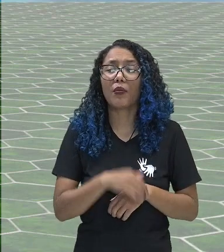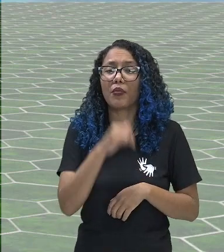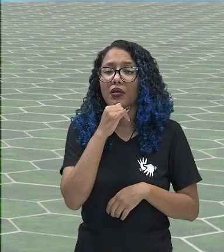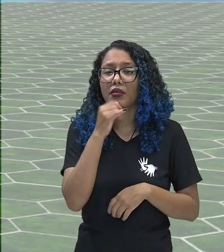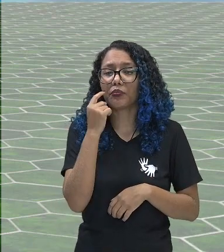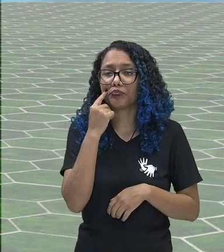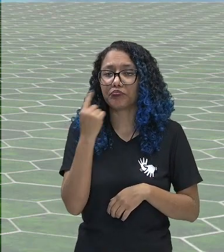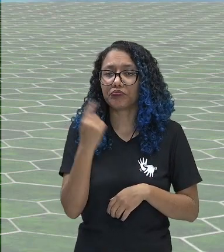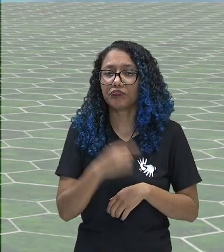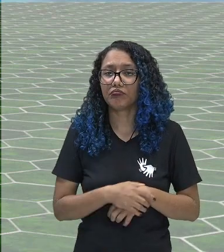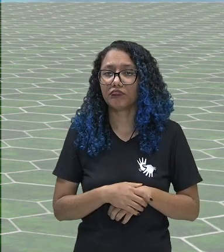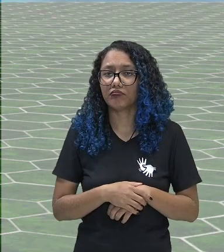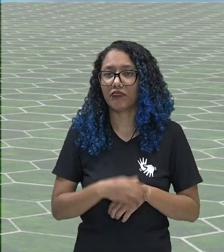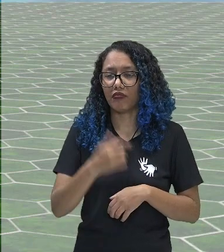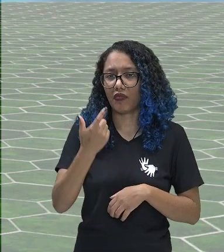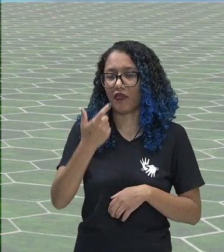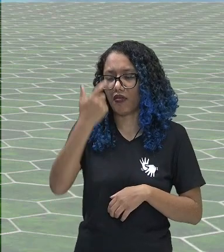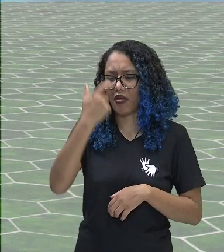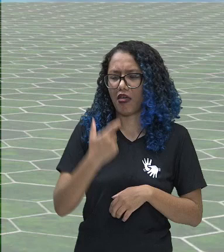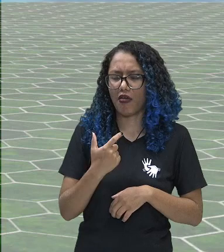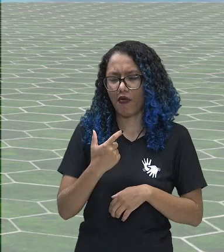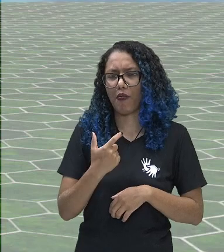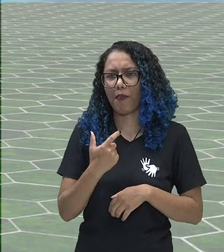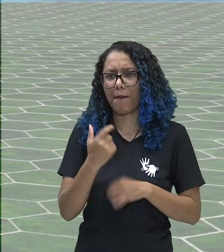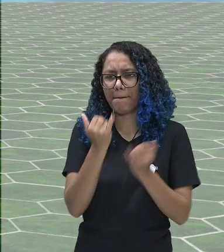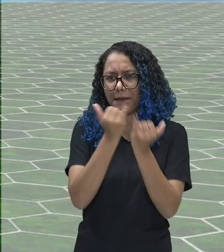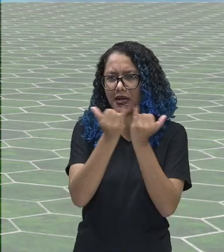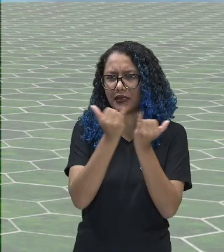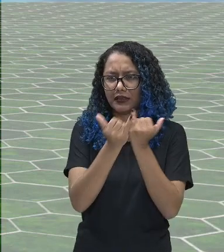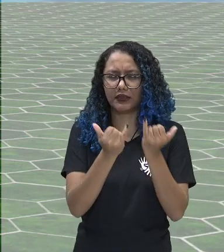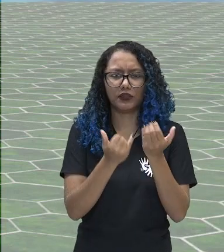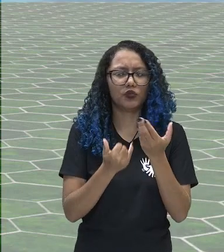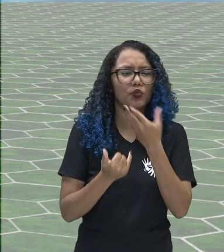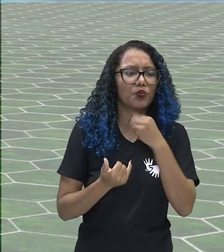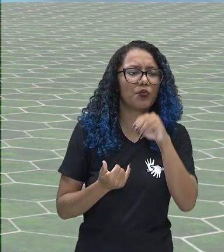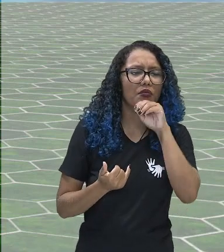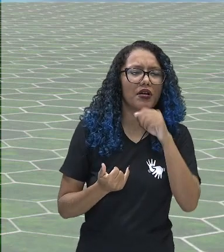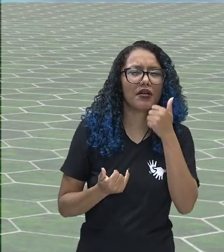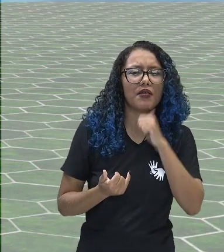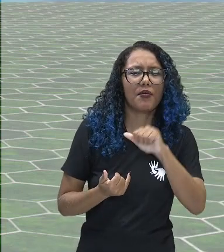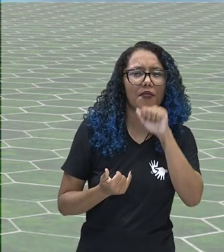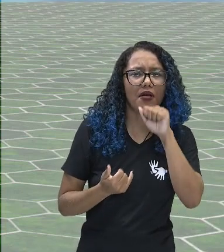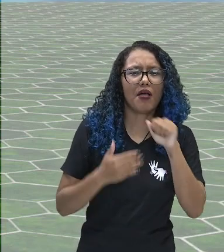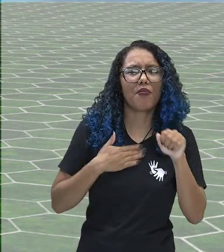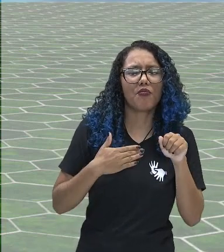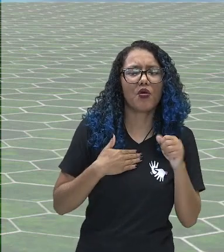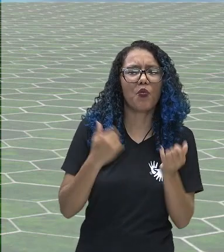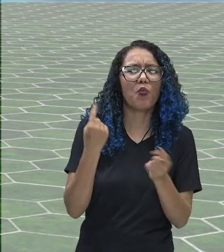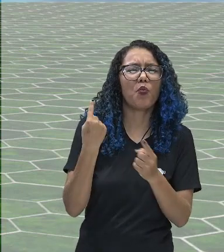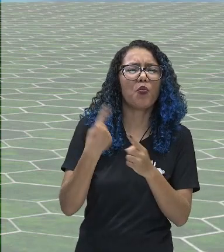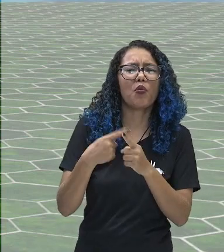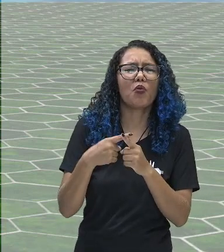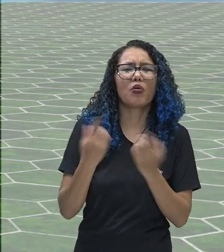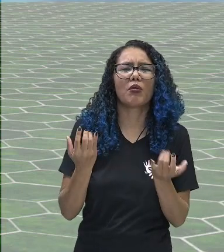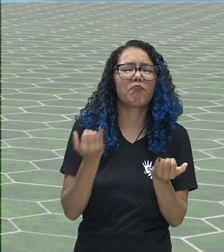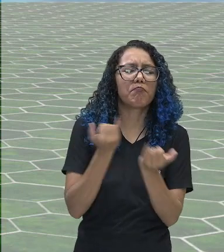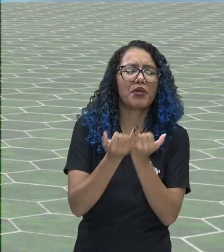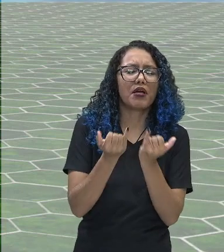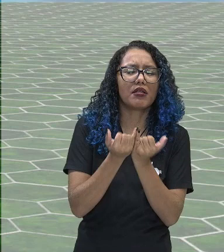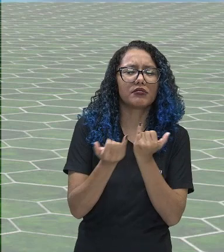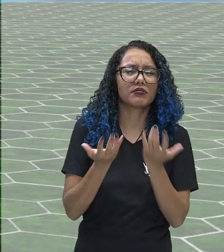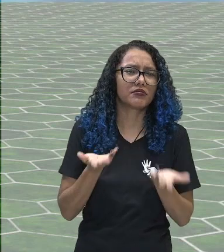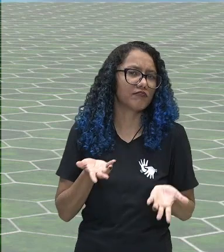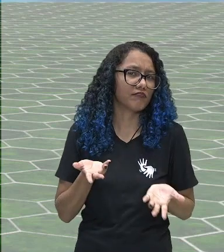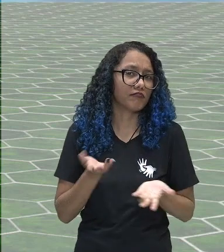pais? Já pararam para perguntar sobre isso, né? As características que vocês